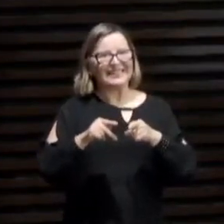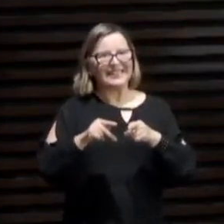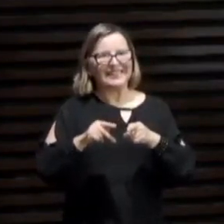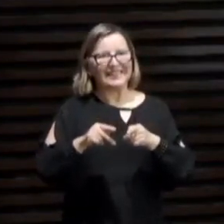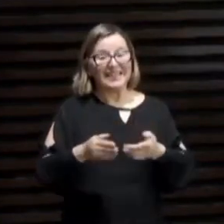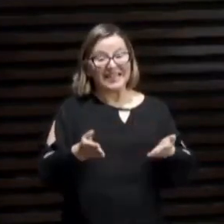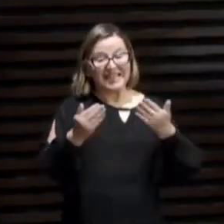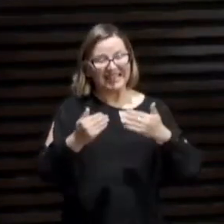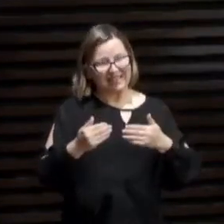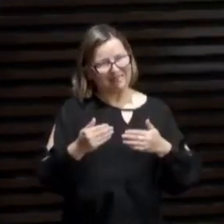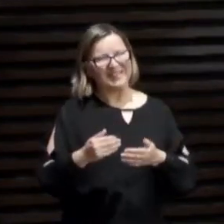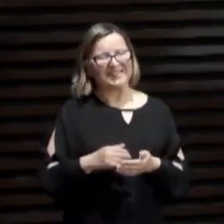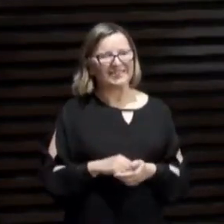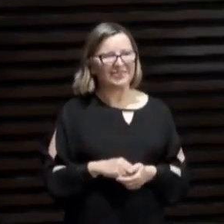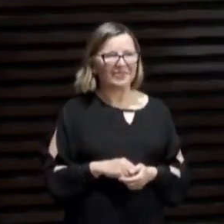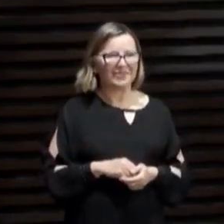capacitação.